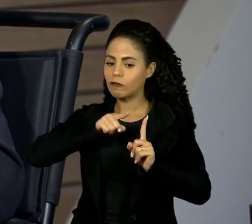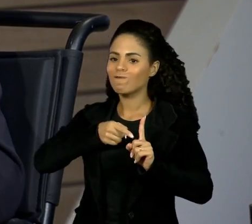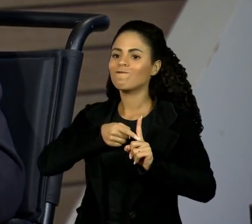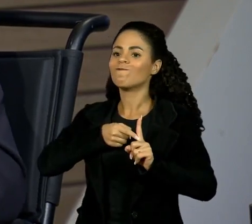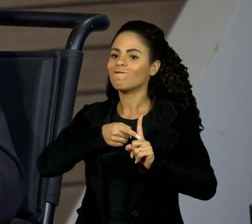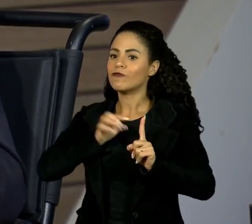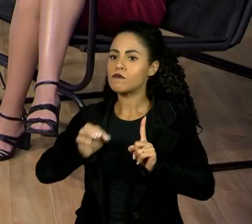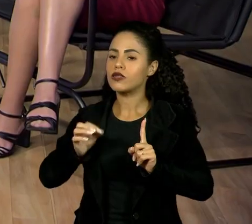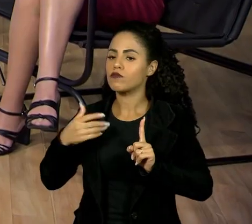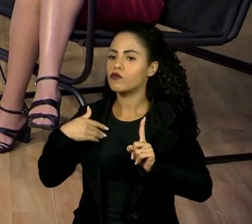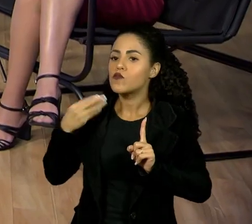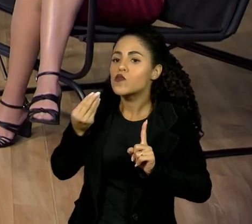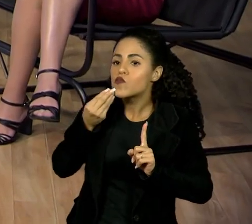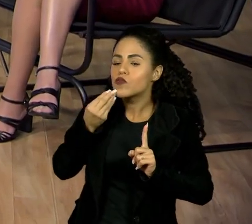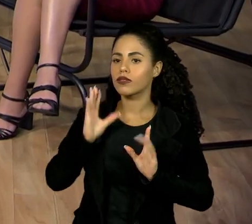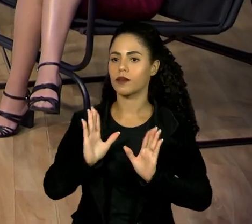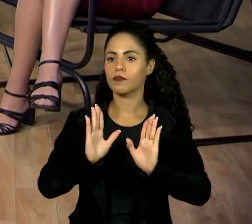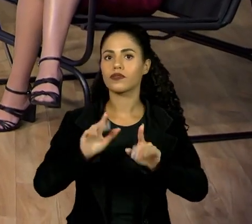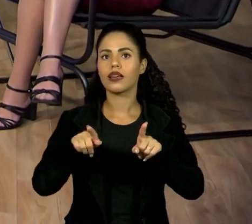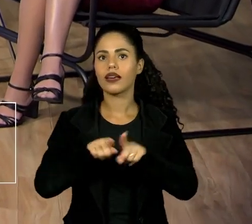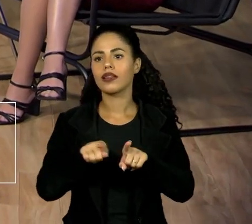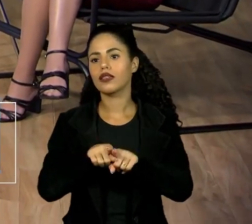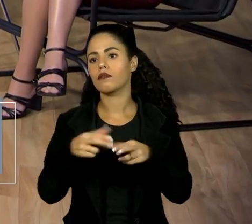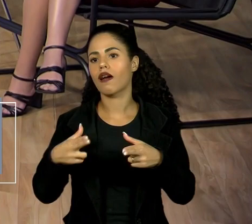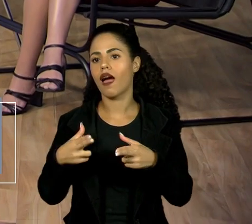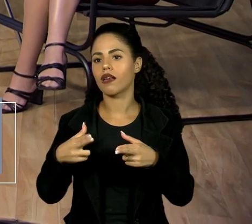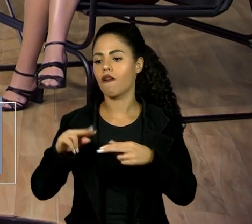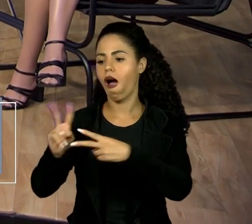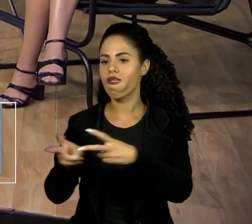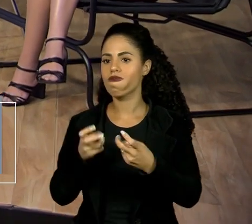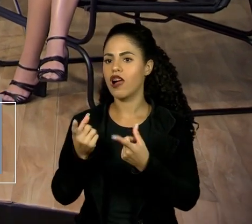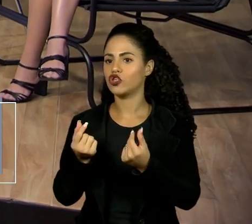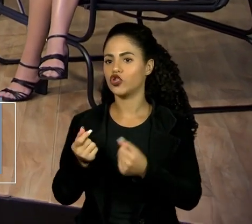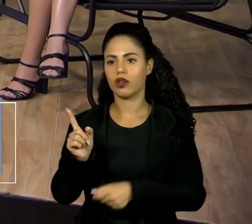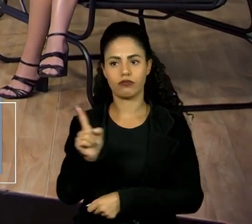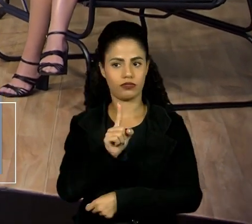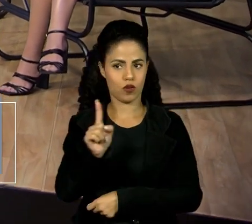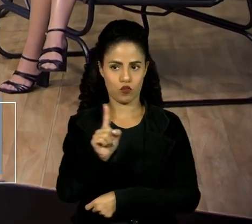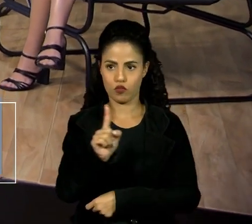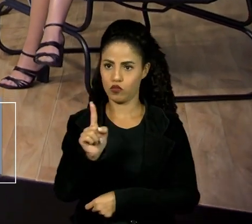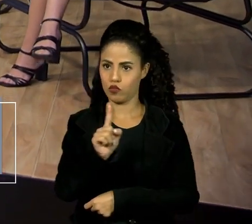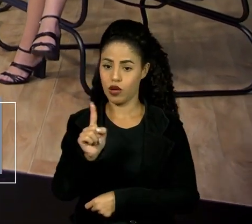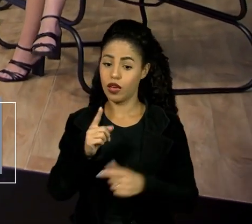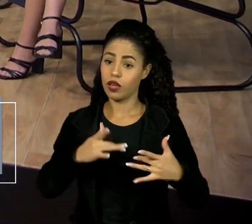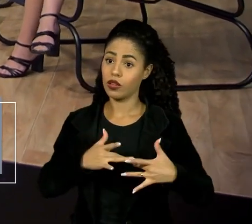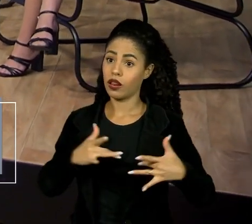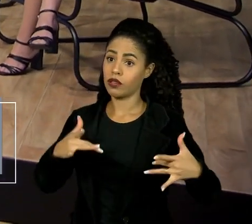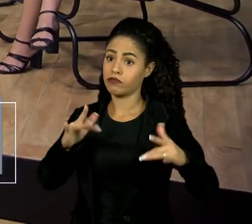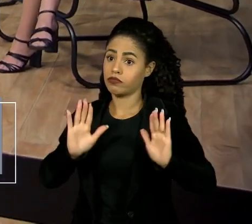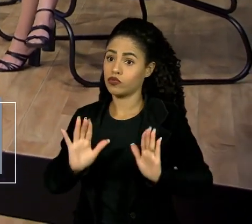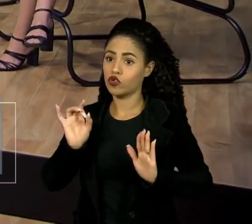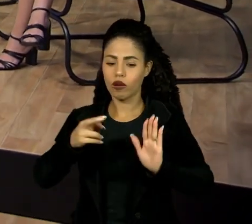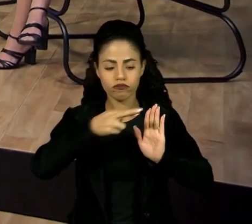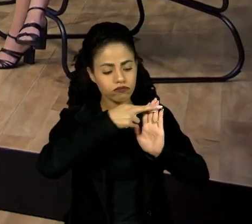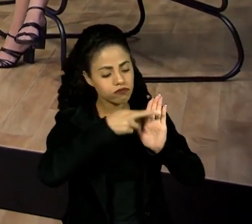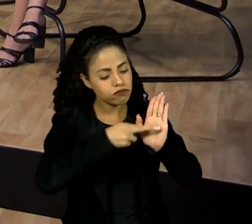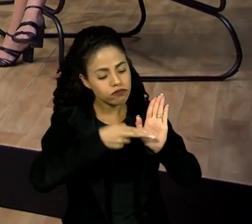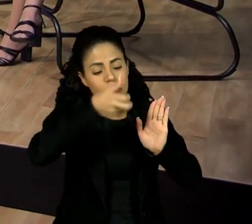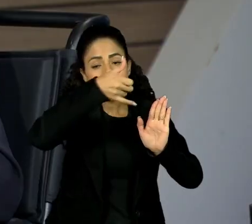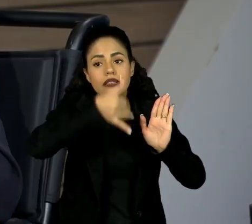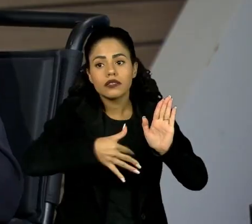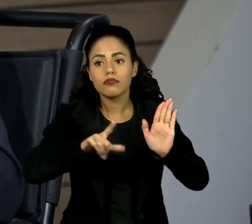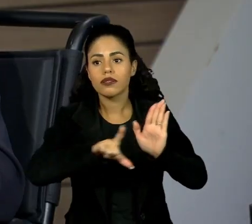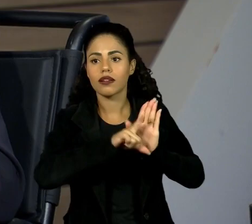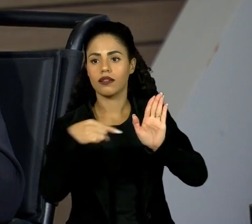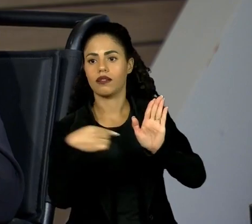né? É assim que, então, e não pode envolver caráter lucrativo ou comercial. Esse aqui é o que é prescrito, né? O que é